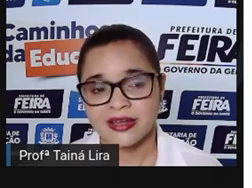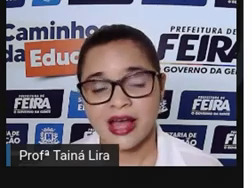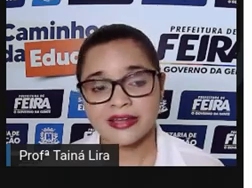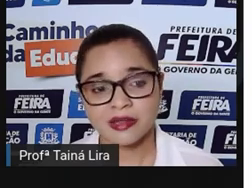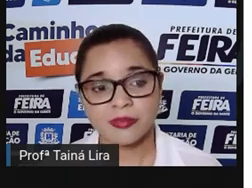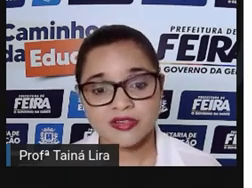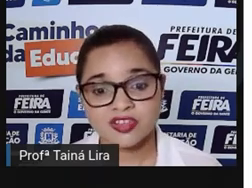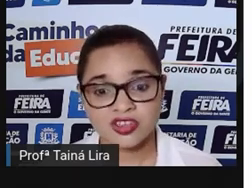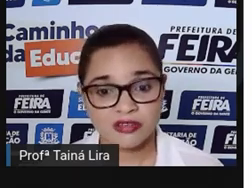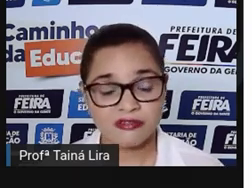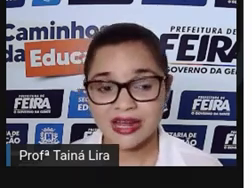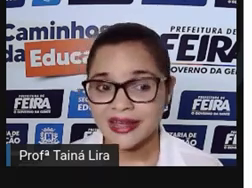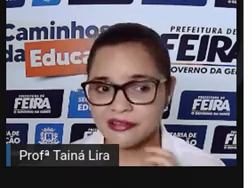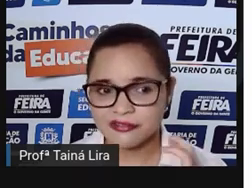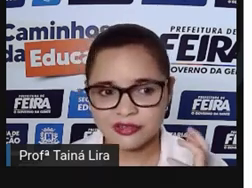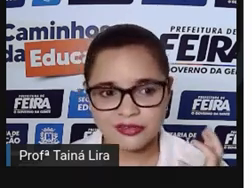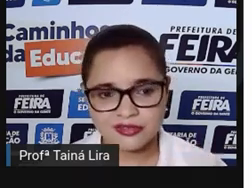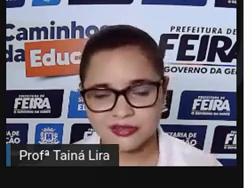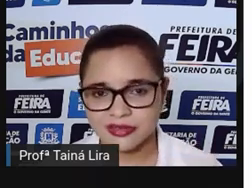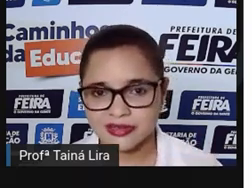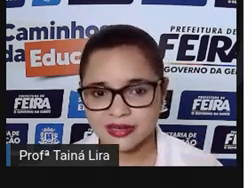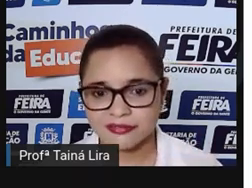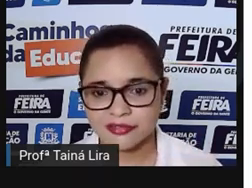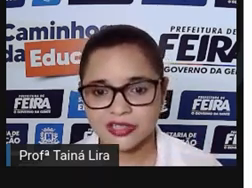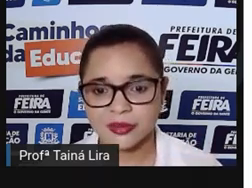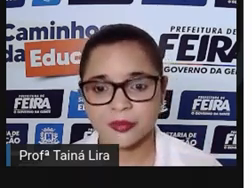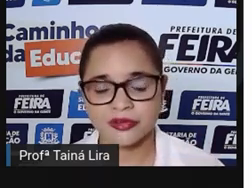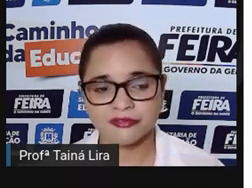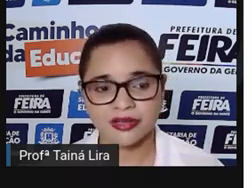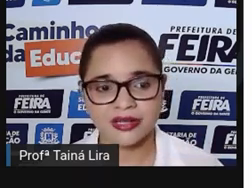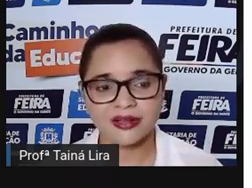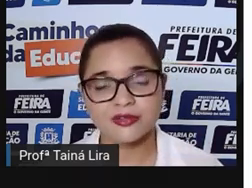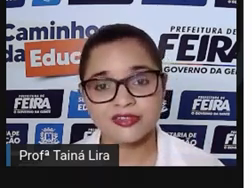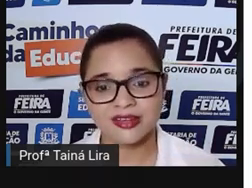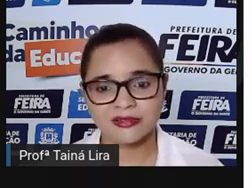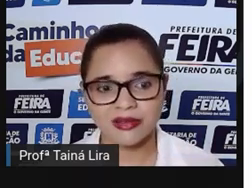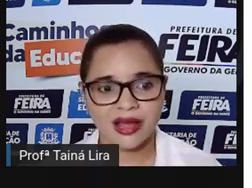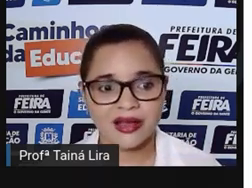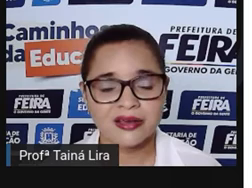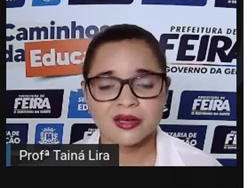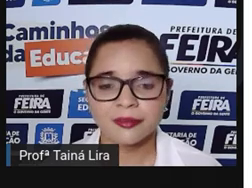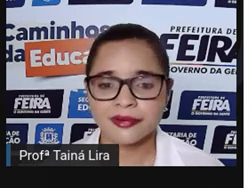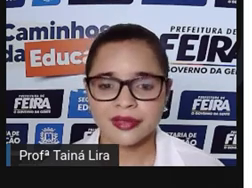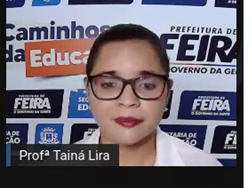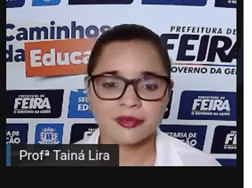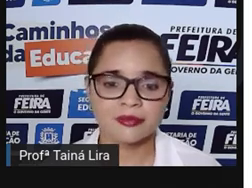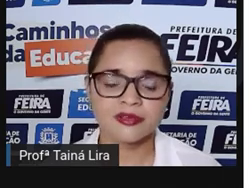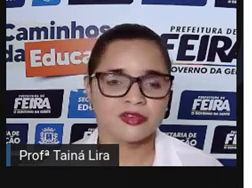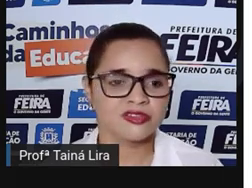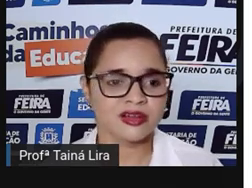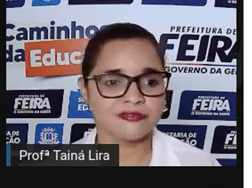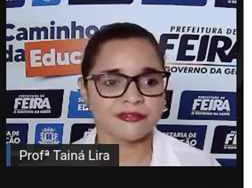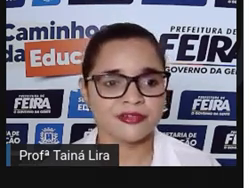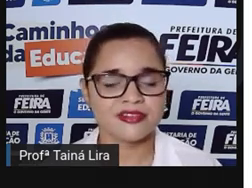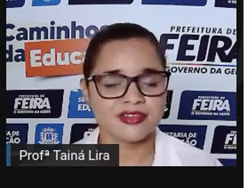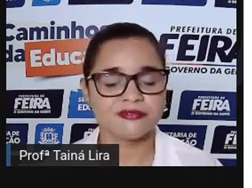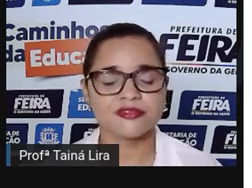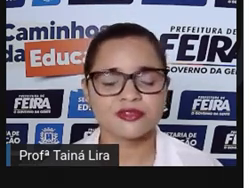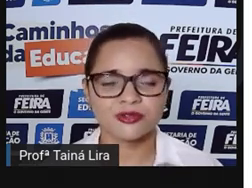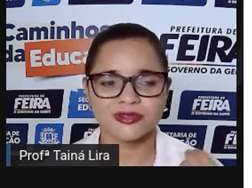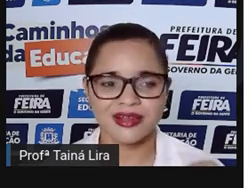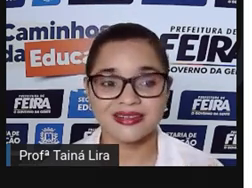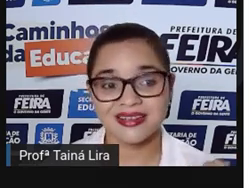tá? Aí depois a gente teve uma revolução na telefonia, porque foi criado o celular. Por quê? Porque os telefones,